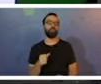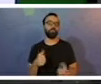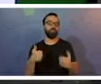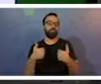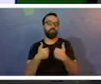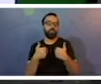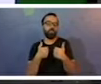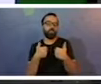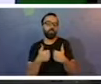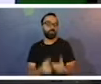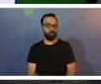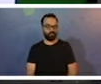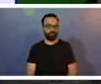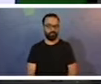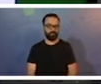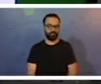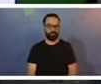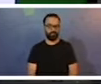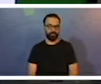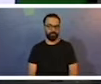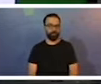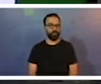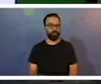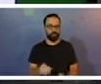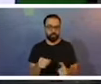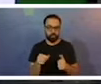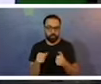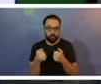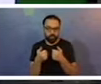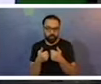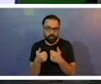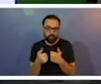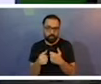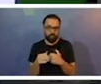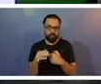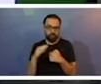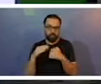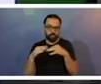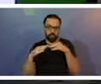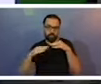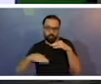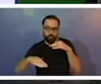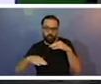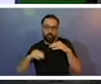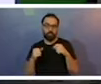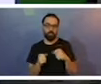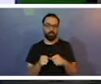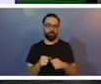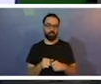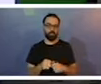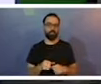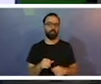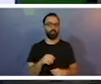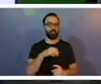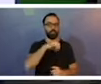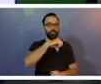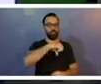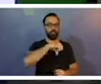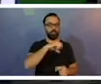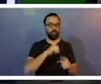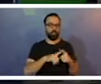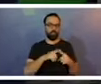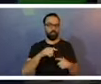se aproxima, ou seja, que chega pertinho e não pode passar. Se eu pegar o 9 vezes 7, igual